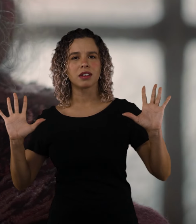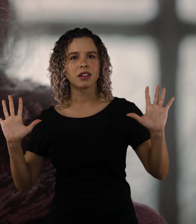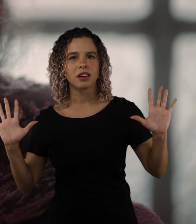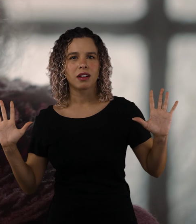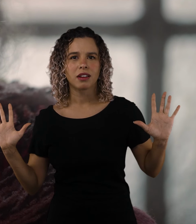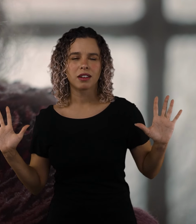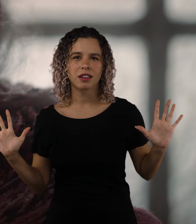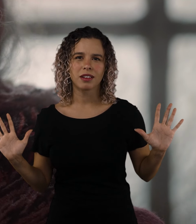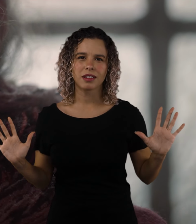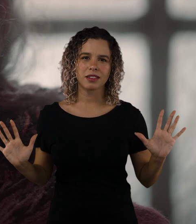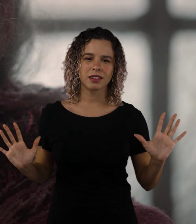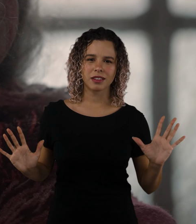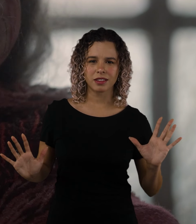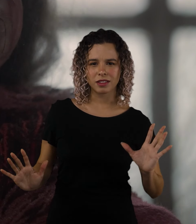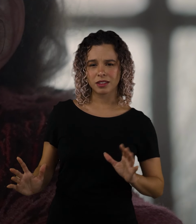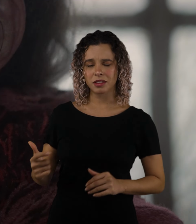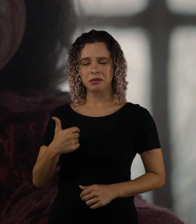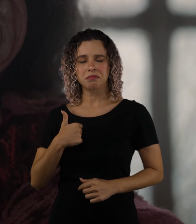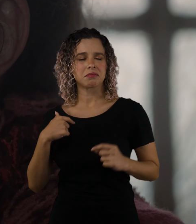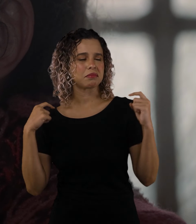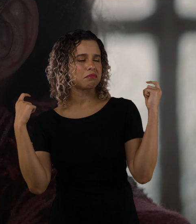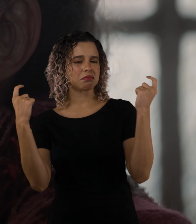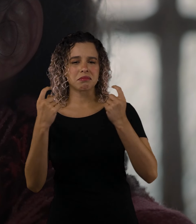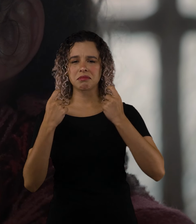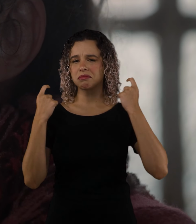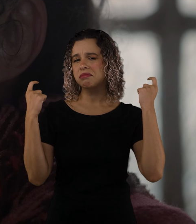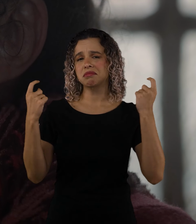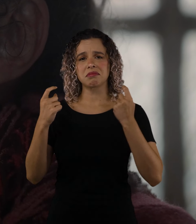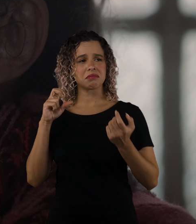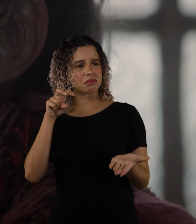liberty. Contrai o rosto aflita. I don't.